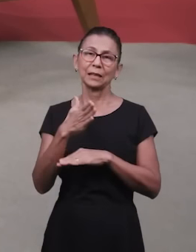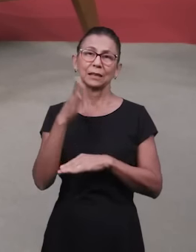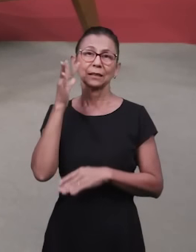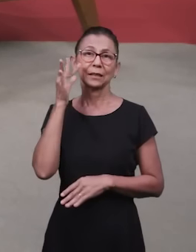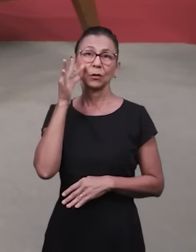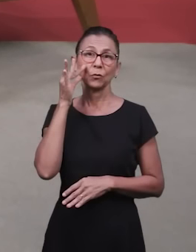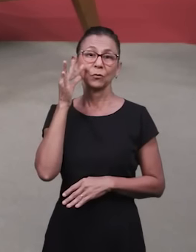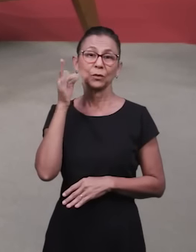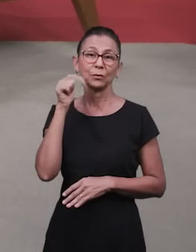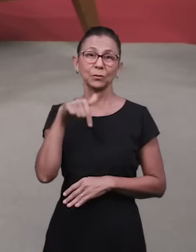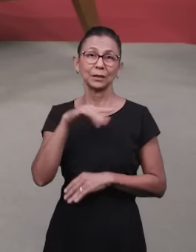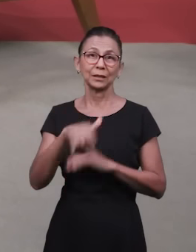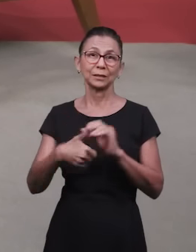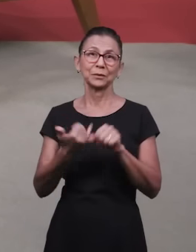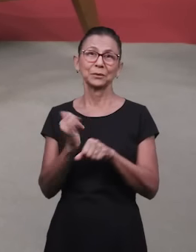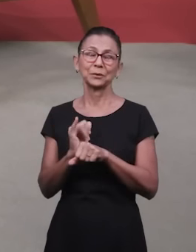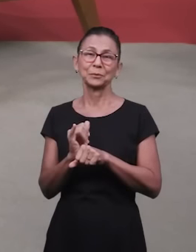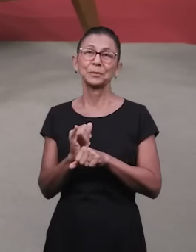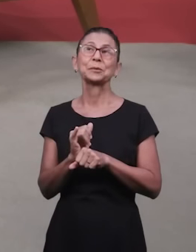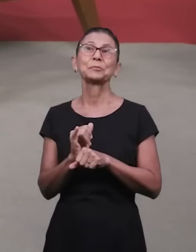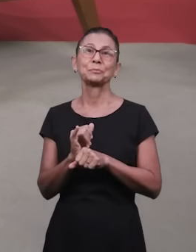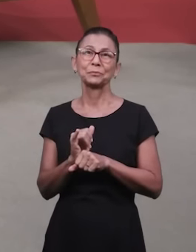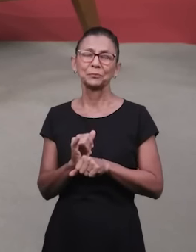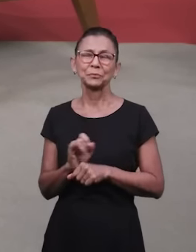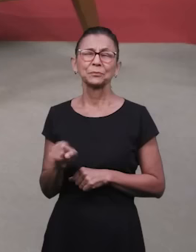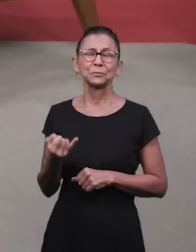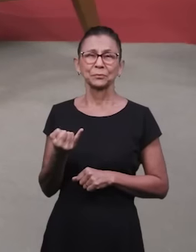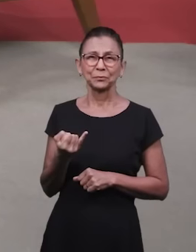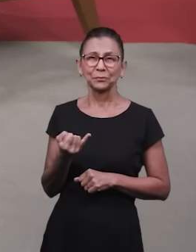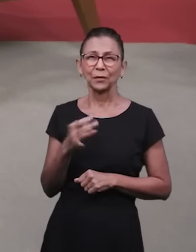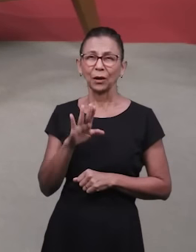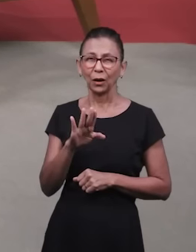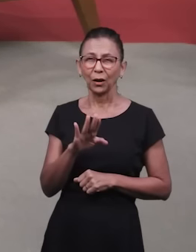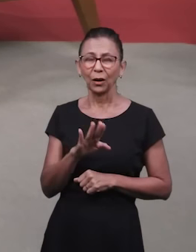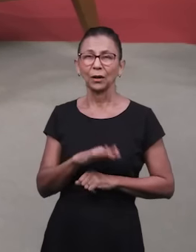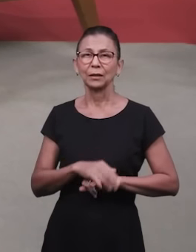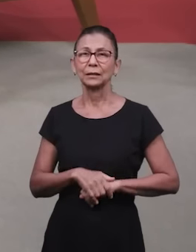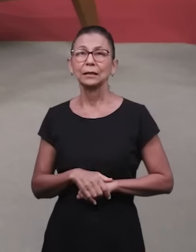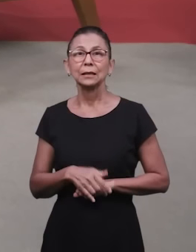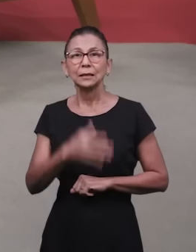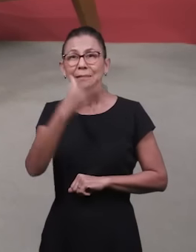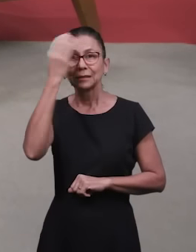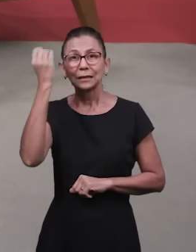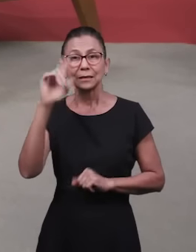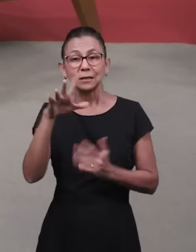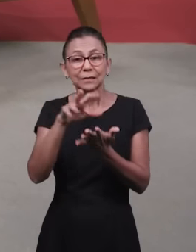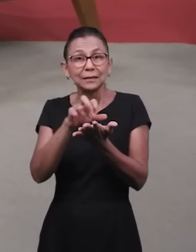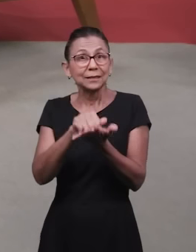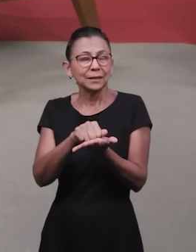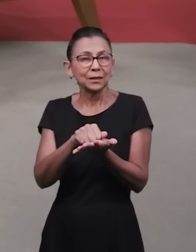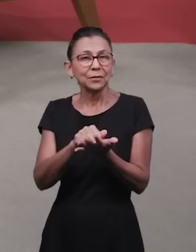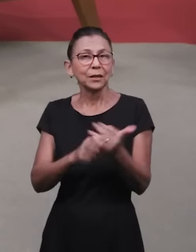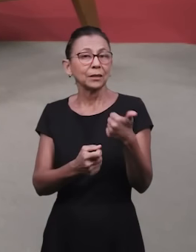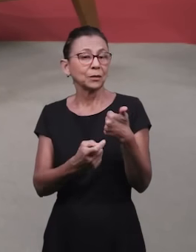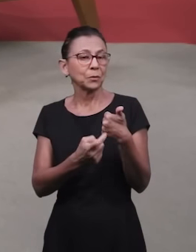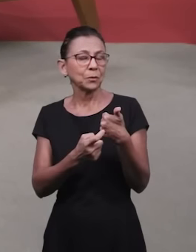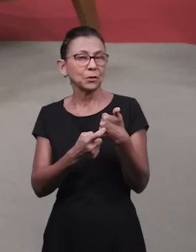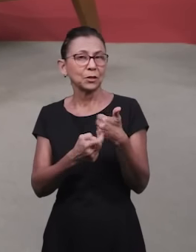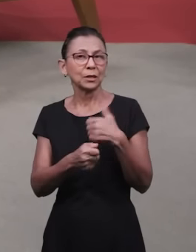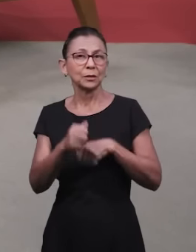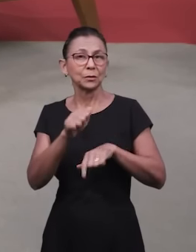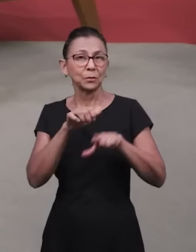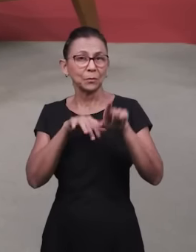ao vivo, aqui no nosso canal no YouTube. E aí, eu aproveito para lembrar, não se esqueça de se inscrever no nosso canal, de